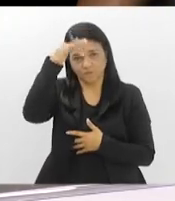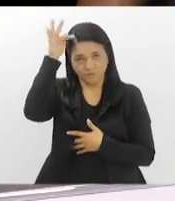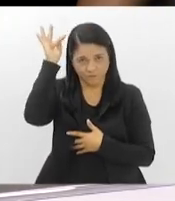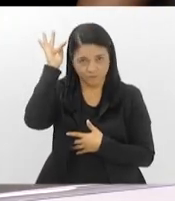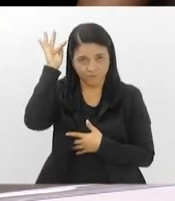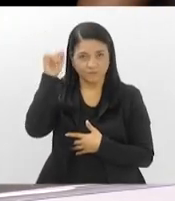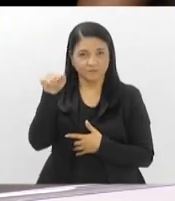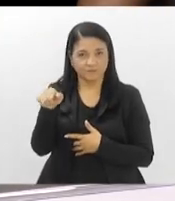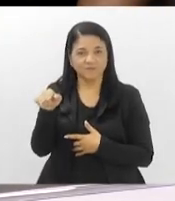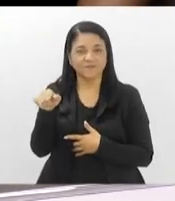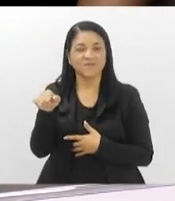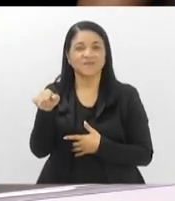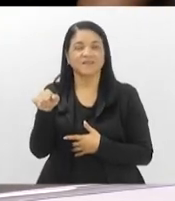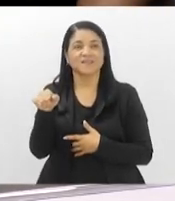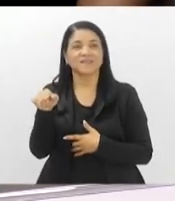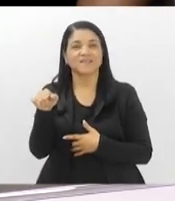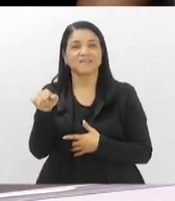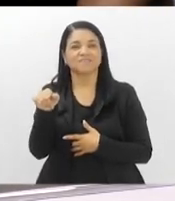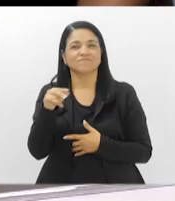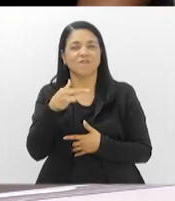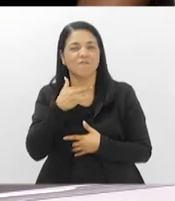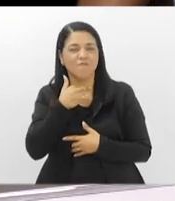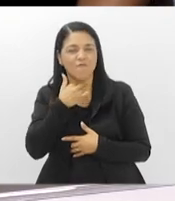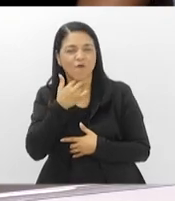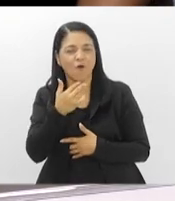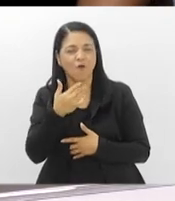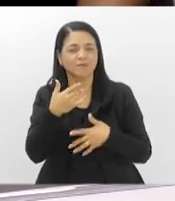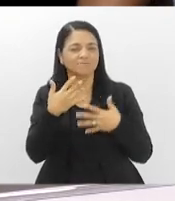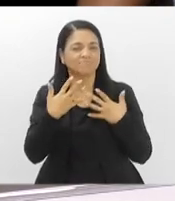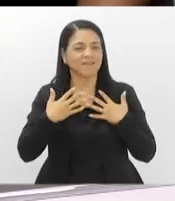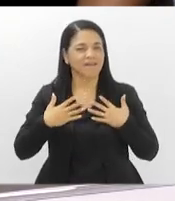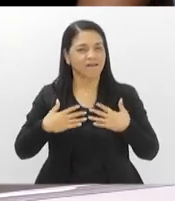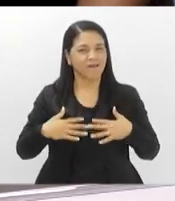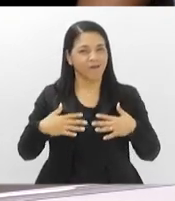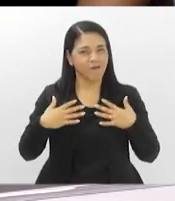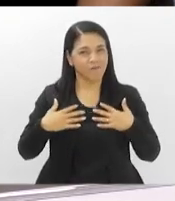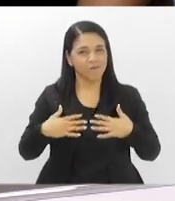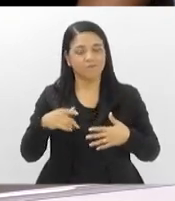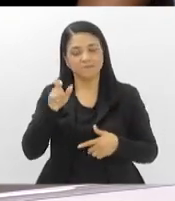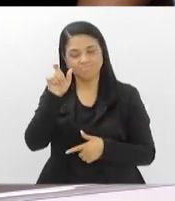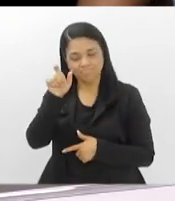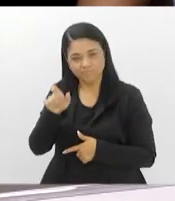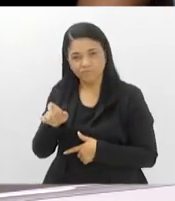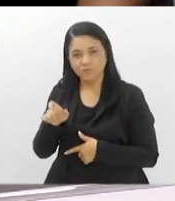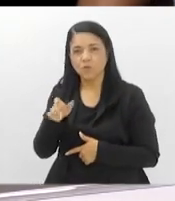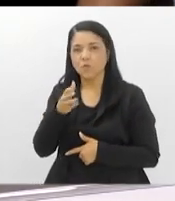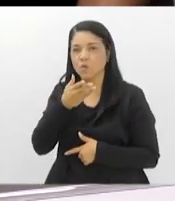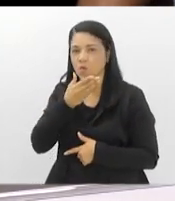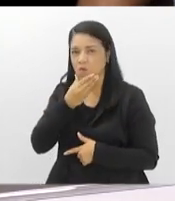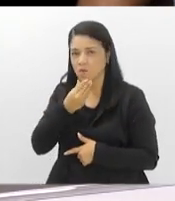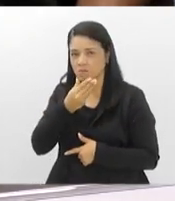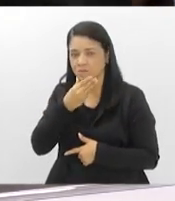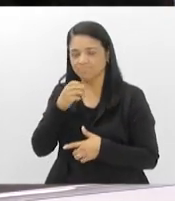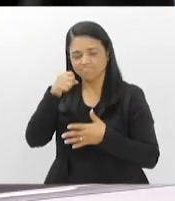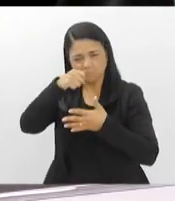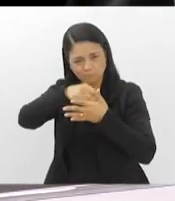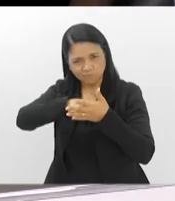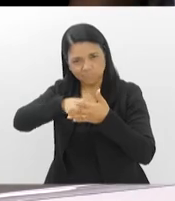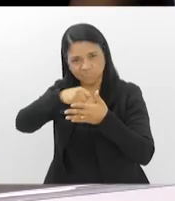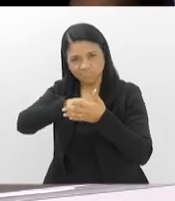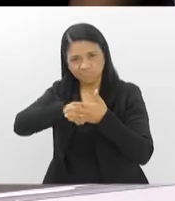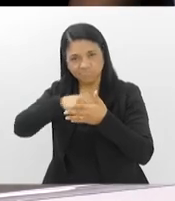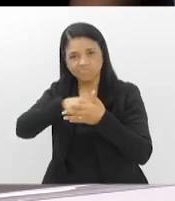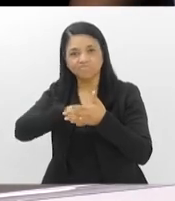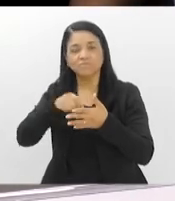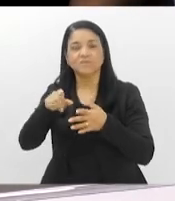né com toda essa voz branda que ele tem né mas ele é um grande eh Guerreiro né